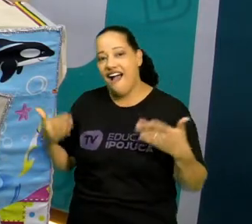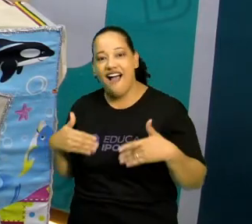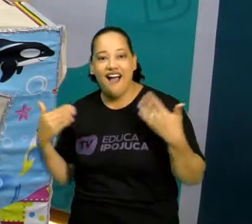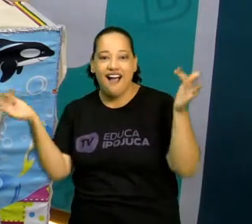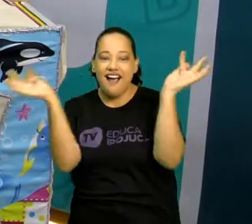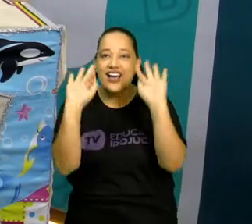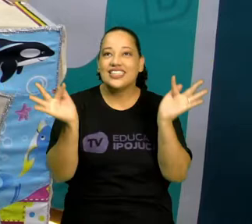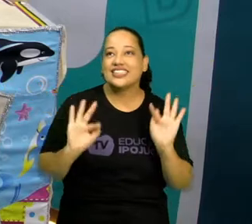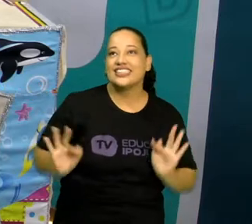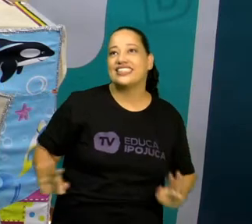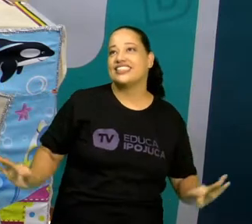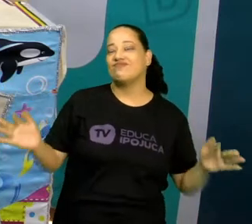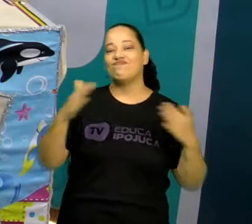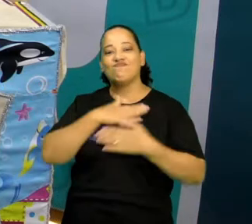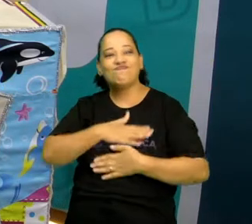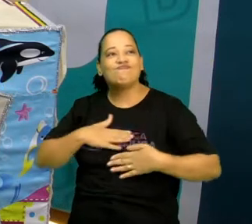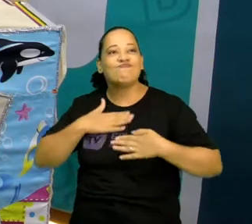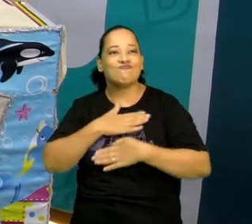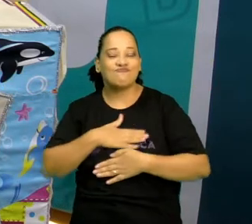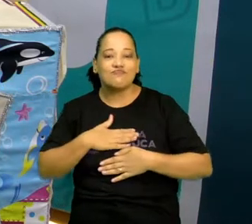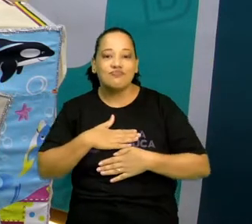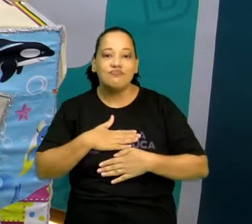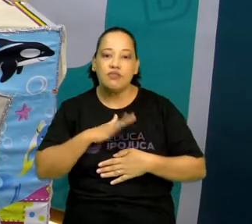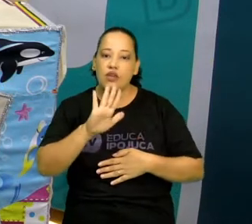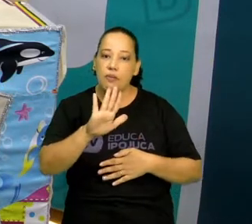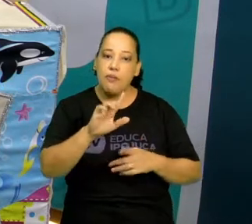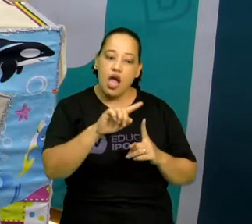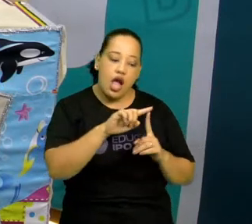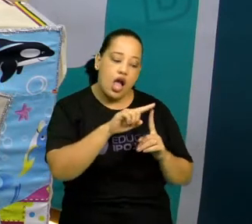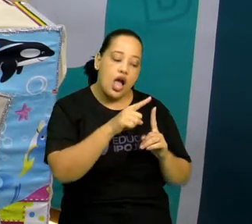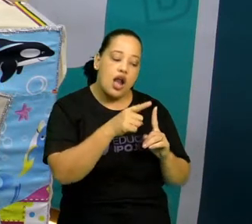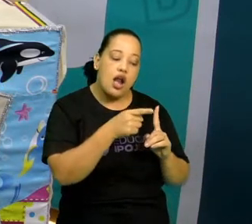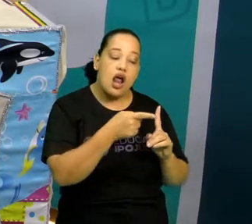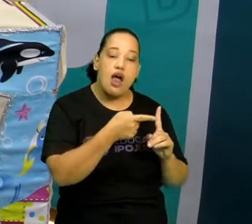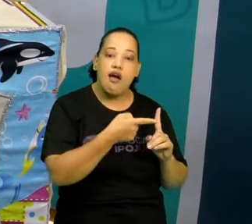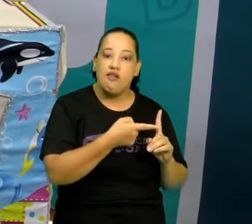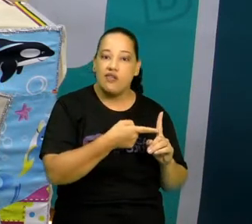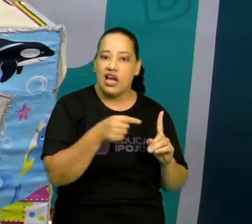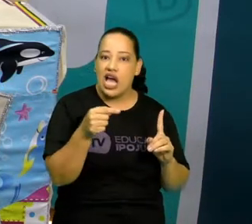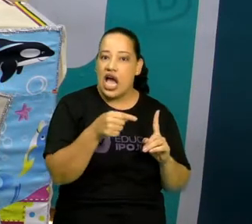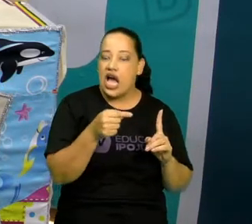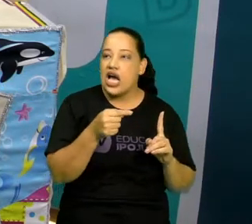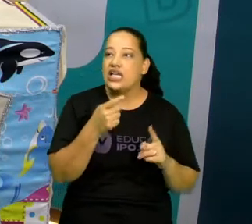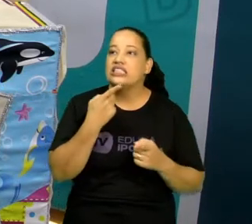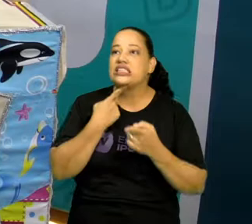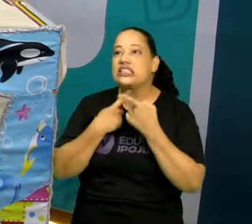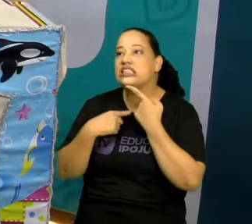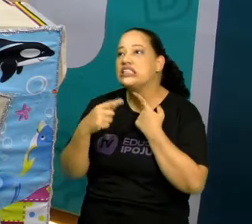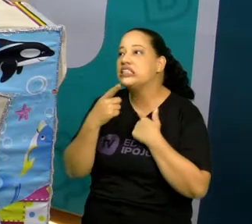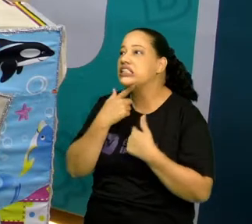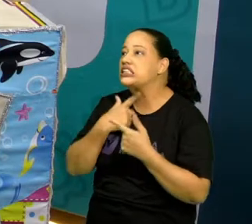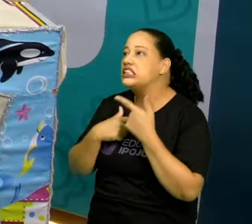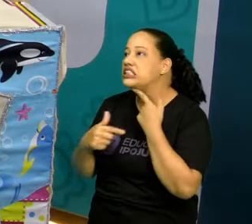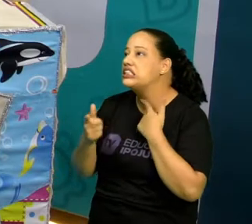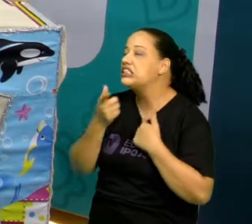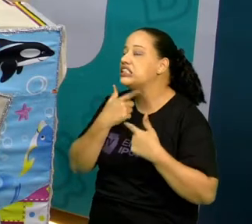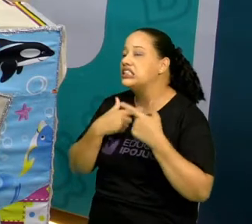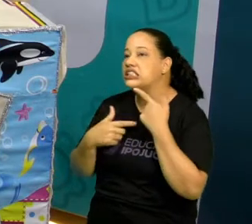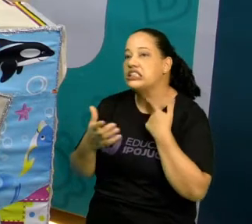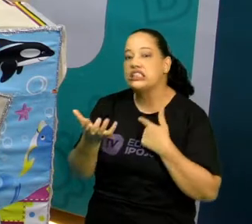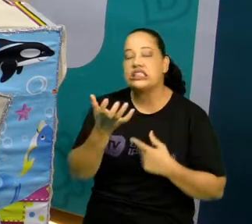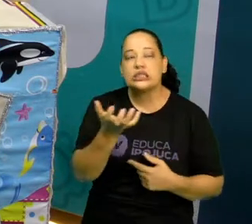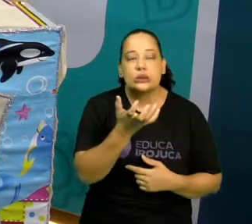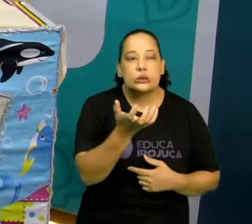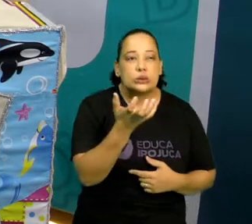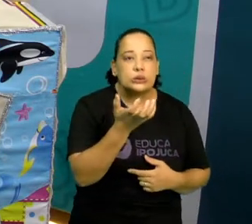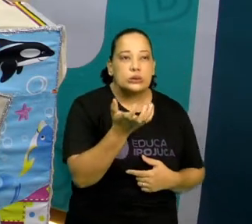crianças. Mas durante a gravidez, ela sentiu um desejo enorme de